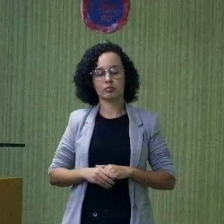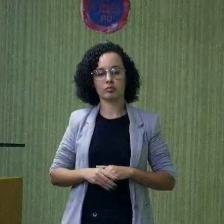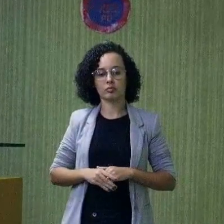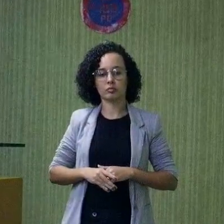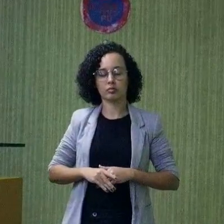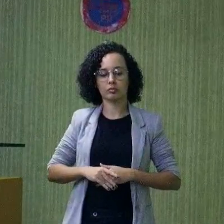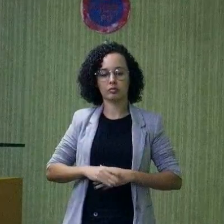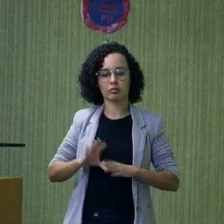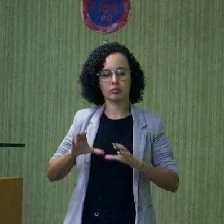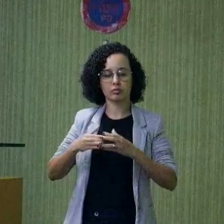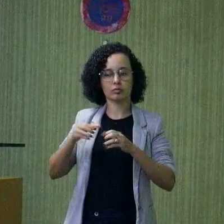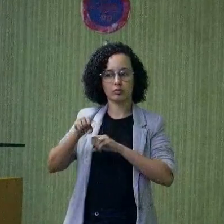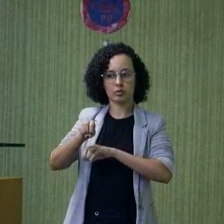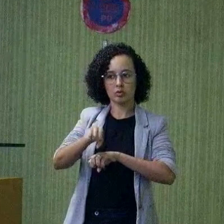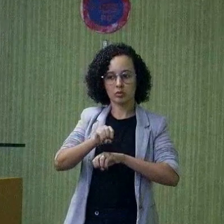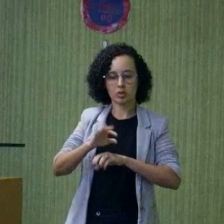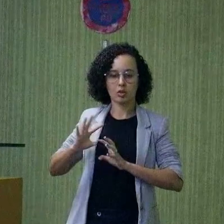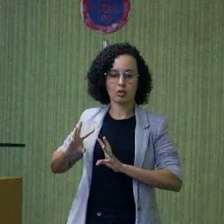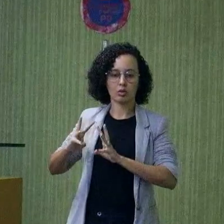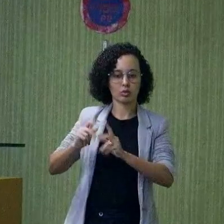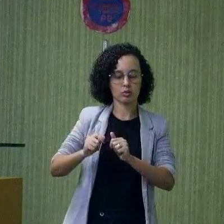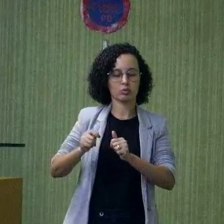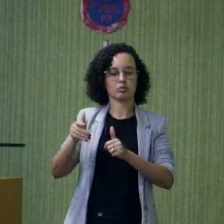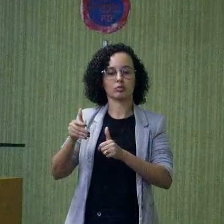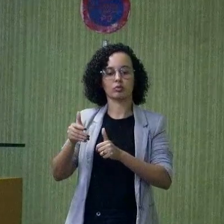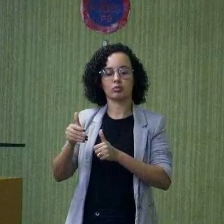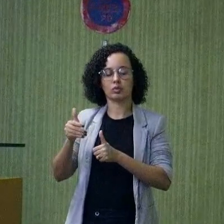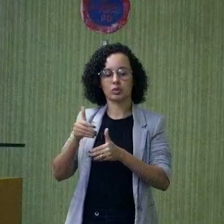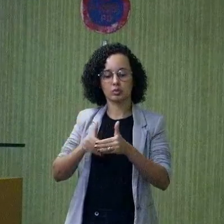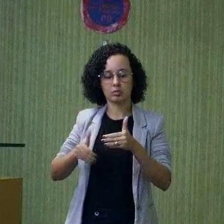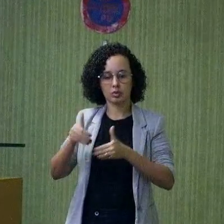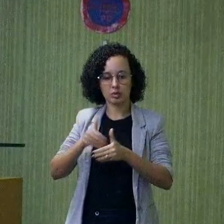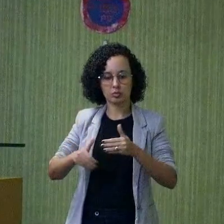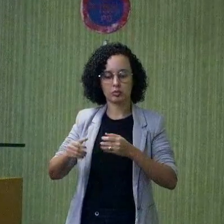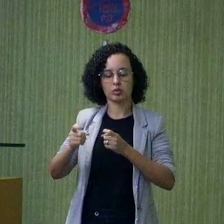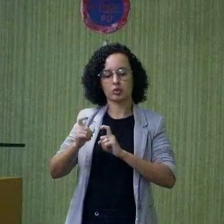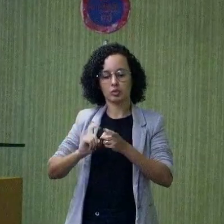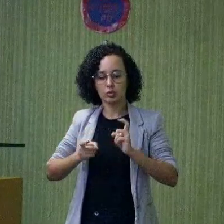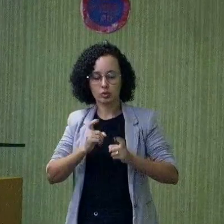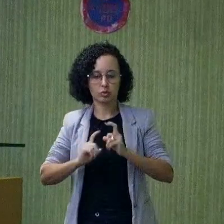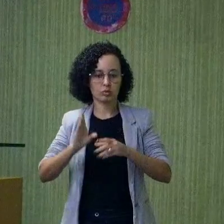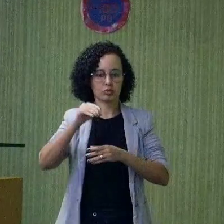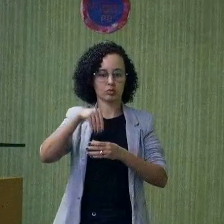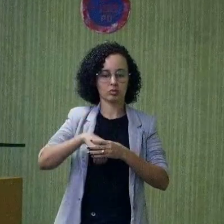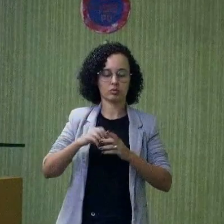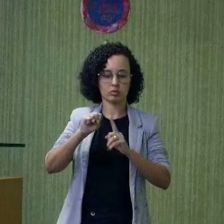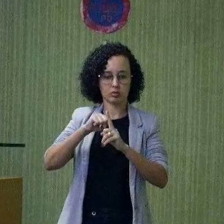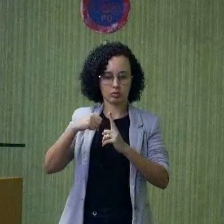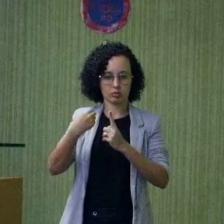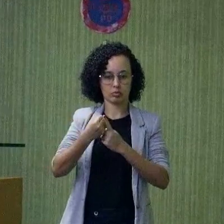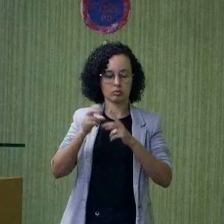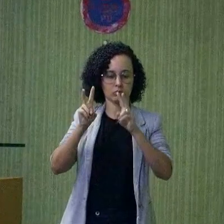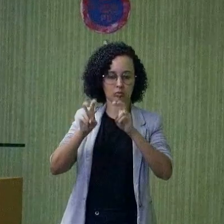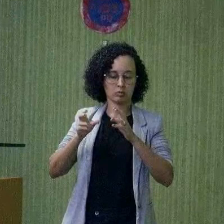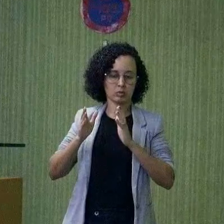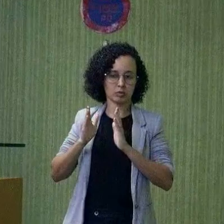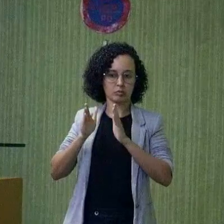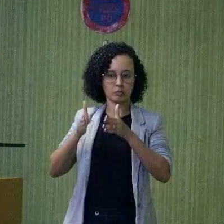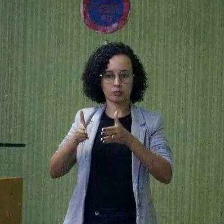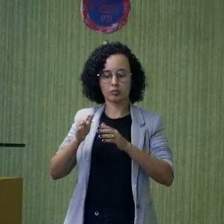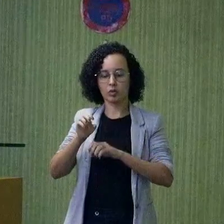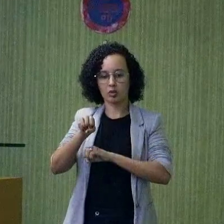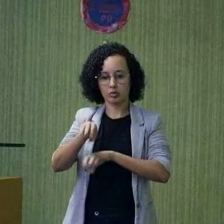Educacional e todos aqueles atores que eh discutem né na sociedade as questões educacionais